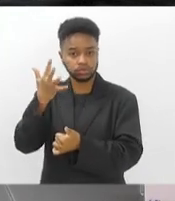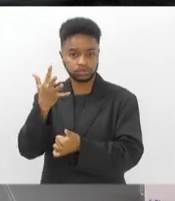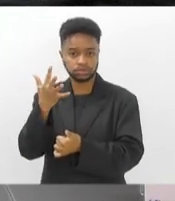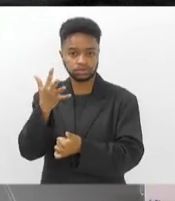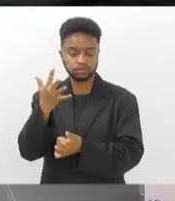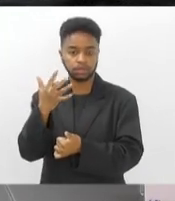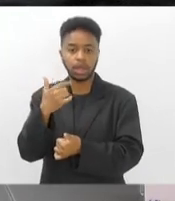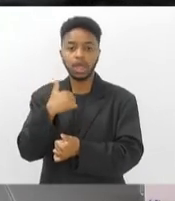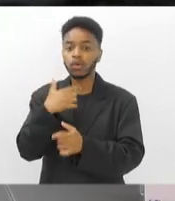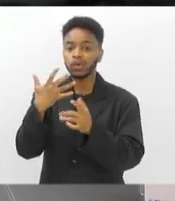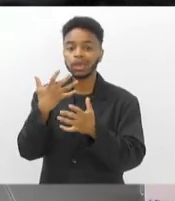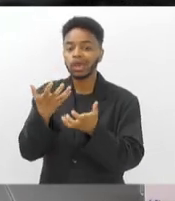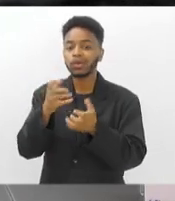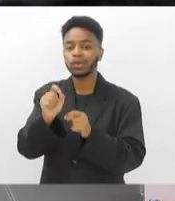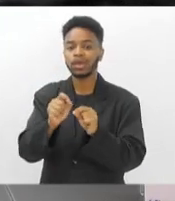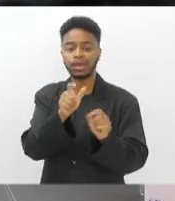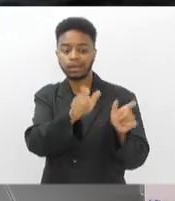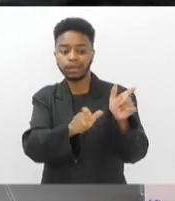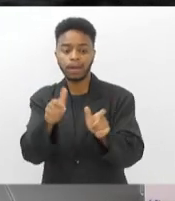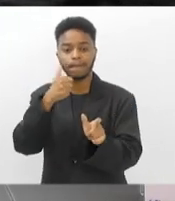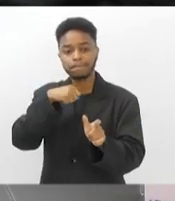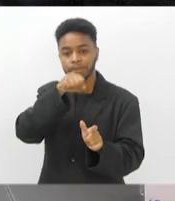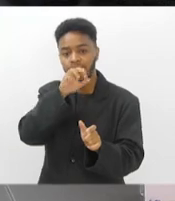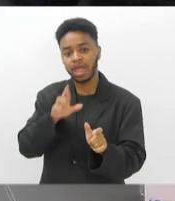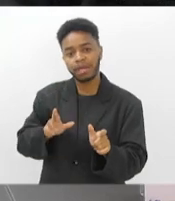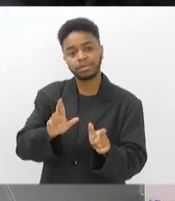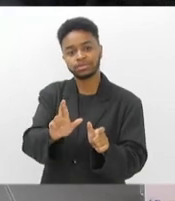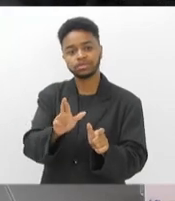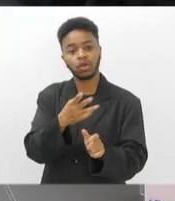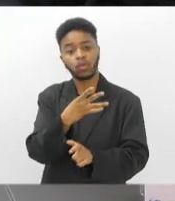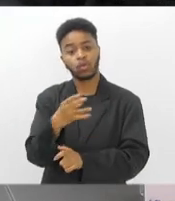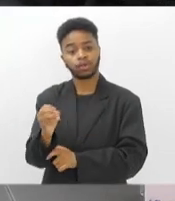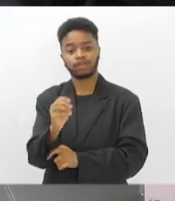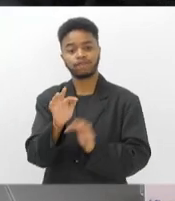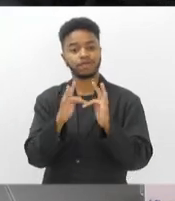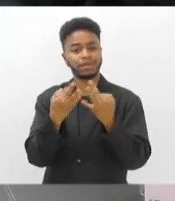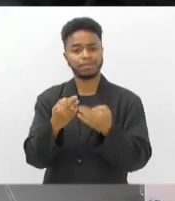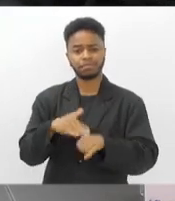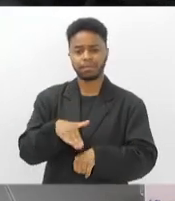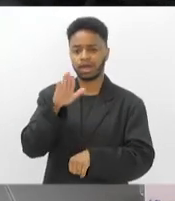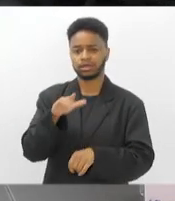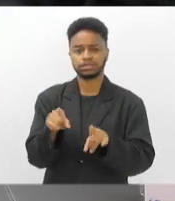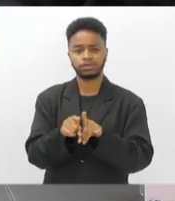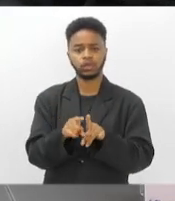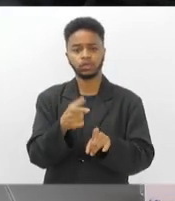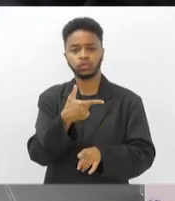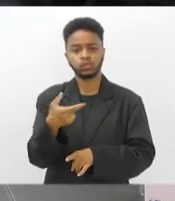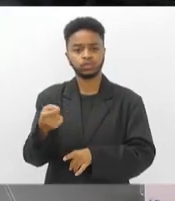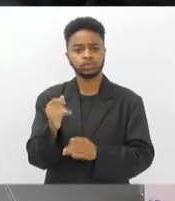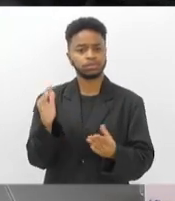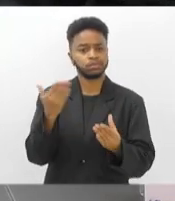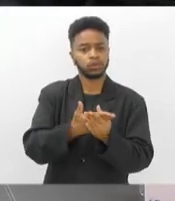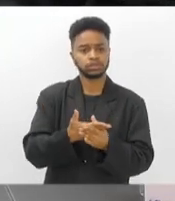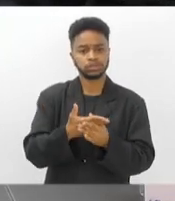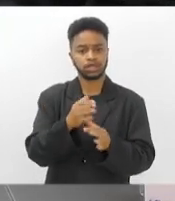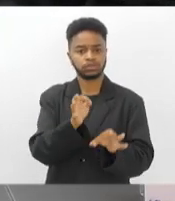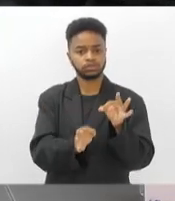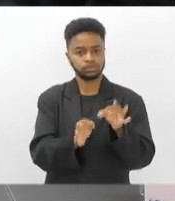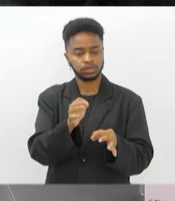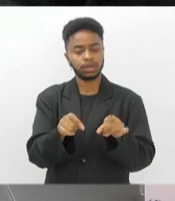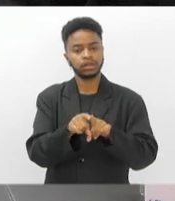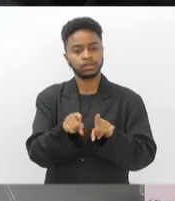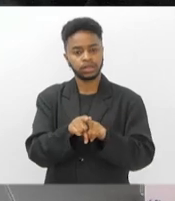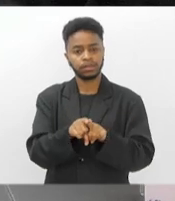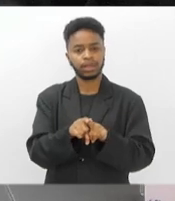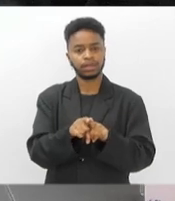quer é que essas mães que estão aqui hoje representando mais de 400 famílias mais de 200 ações na justiça liminares que